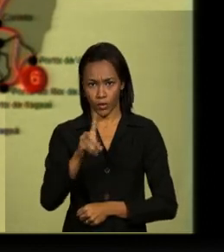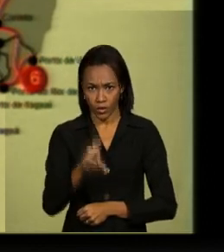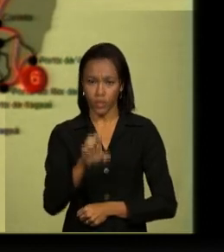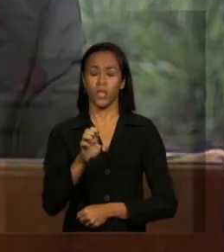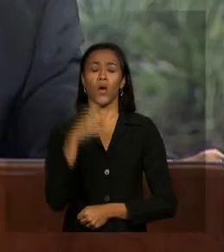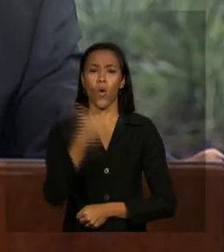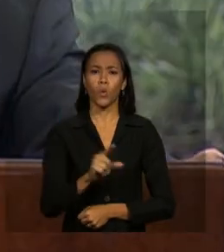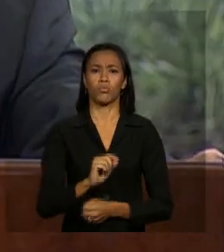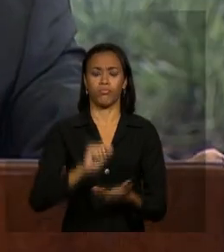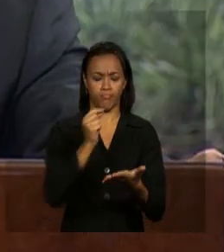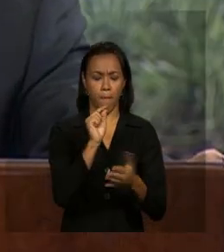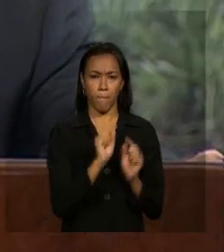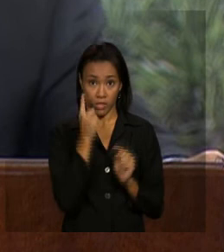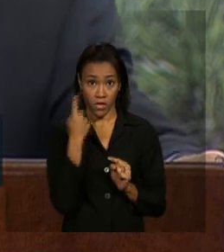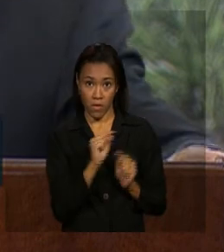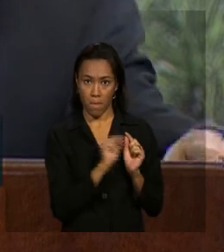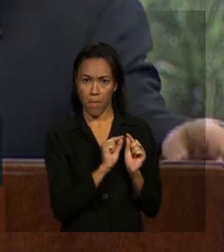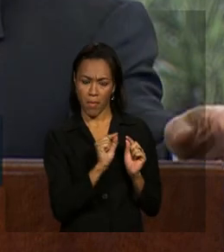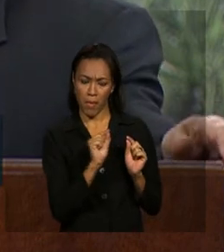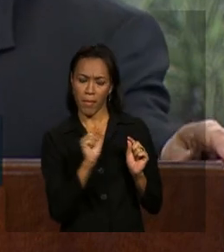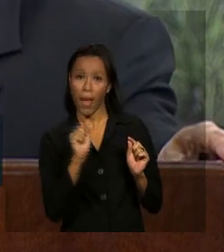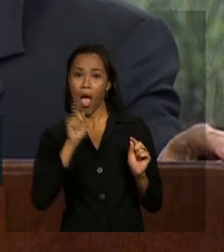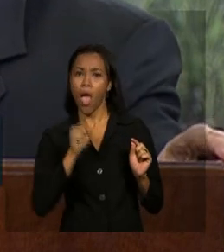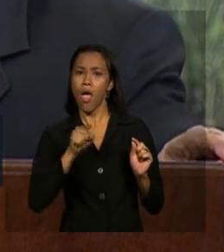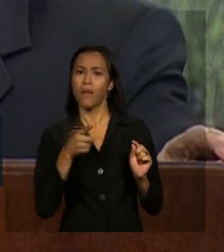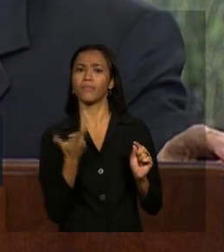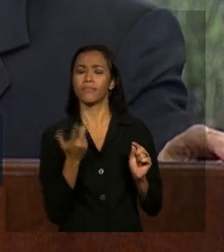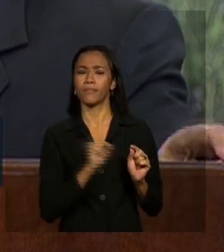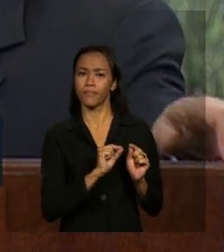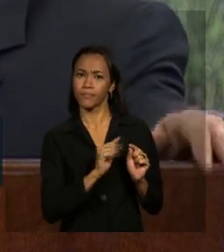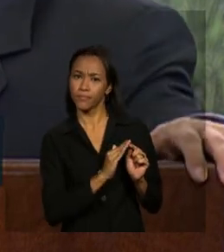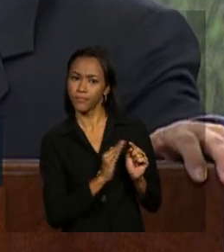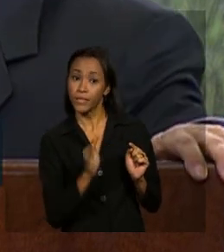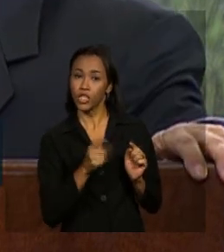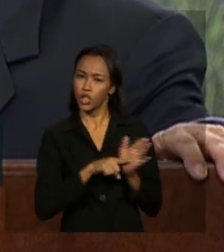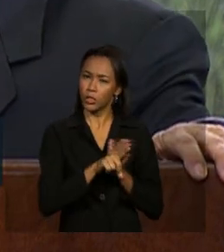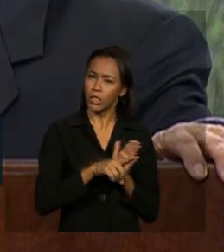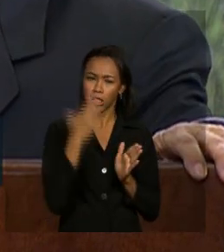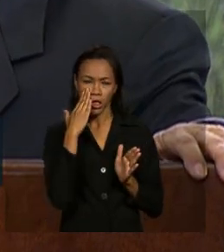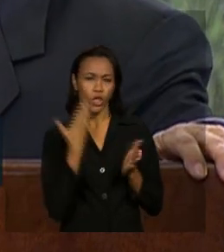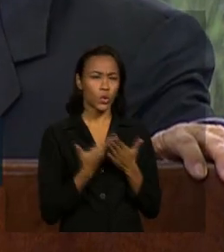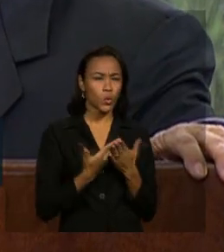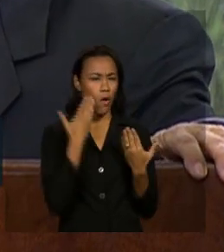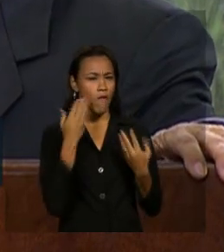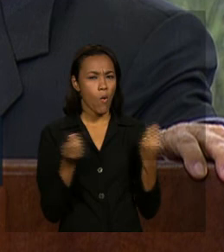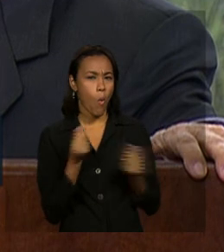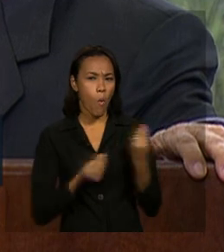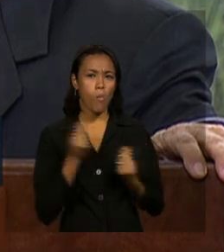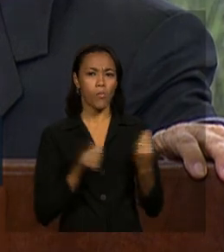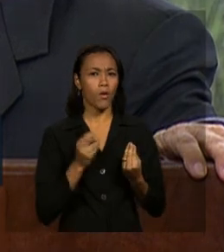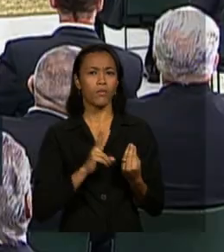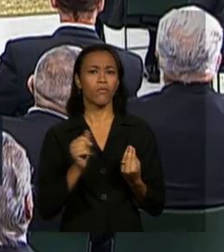aqui assinalados em pontilhados evidentemente são três os merecedores de estudo de nossa parte aqui